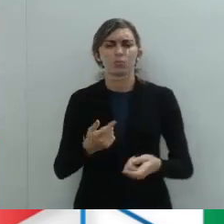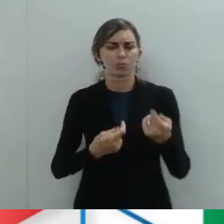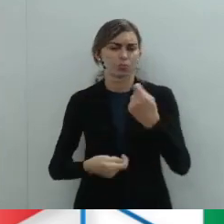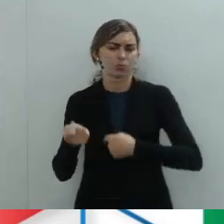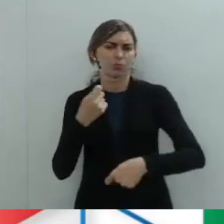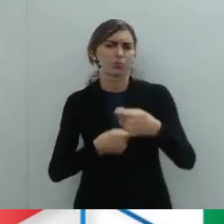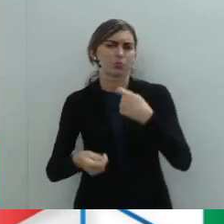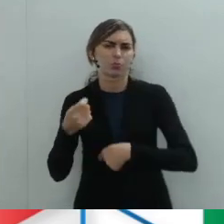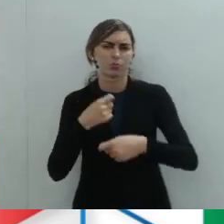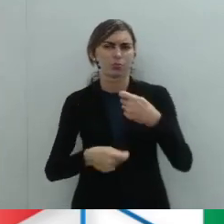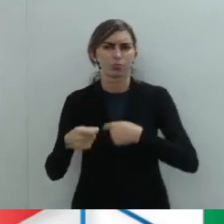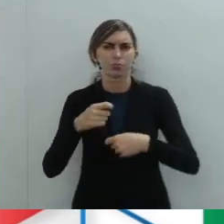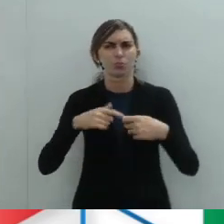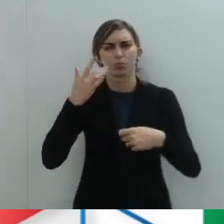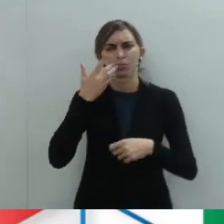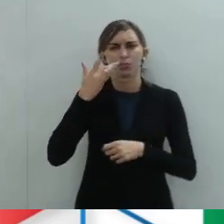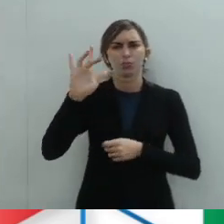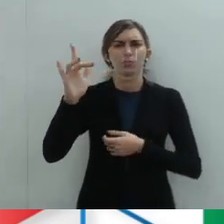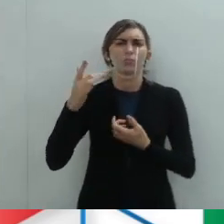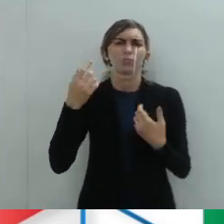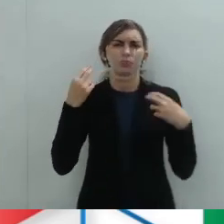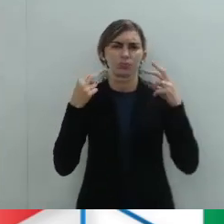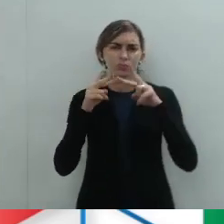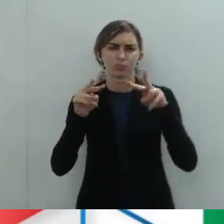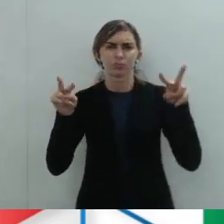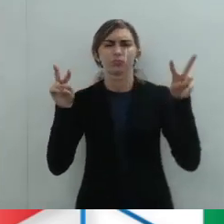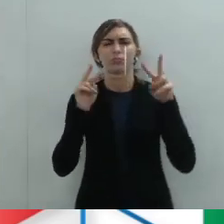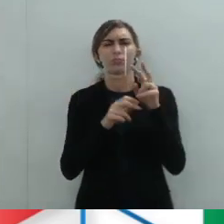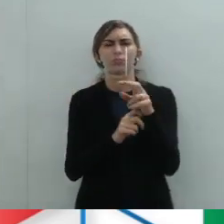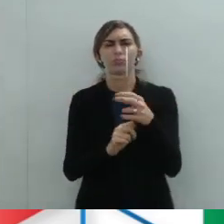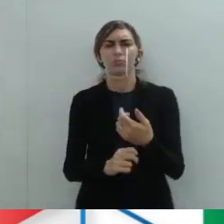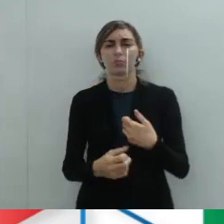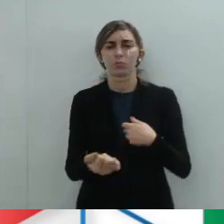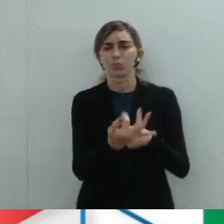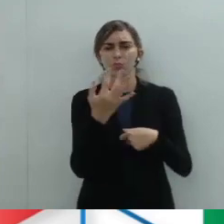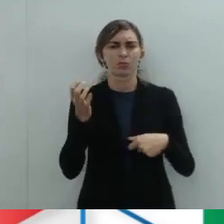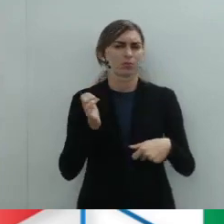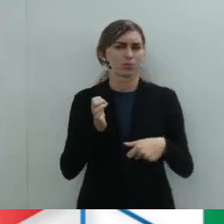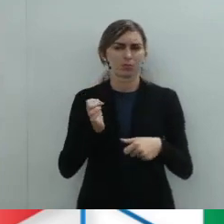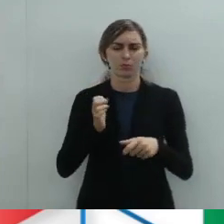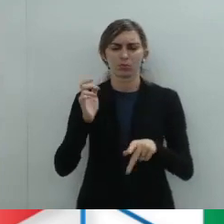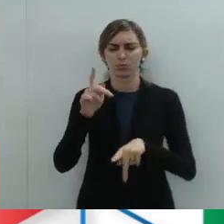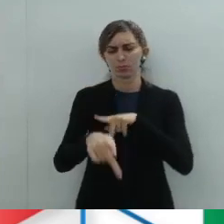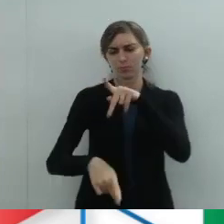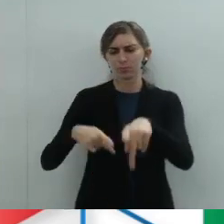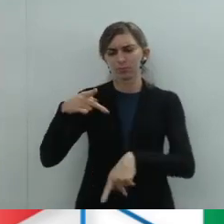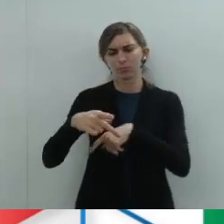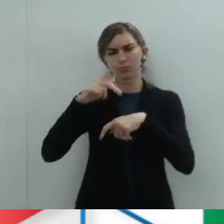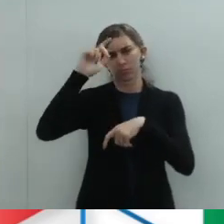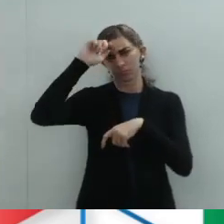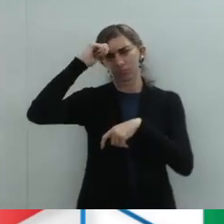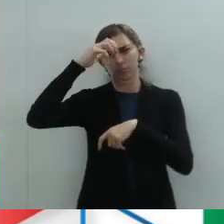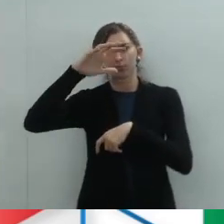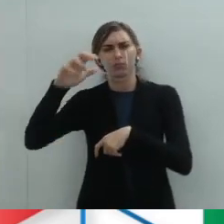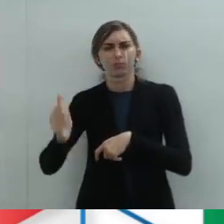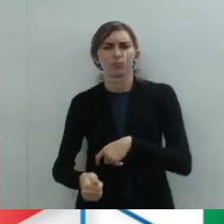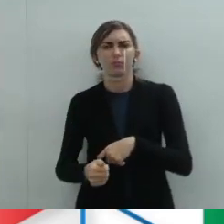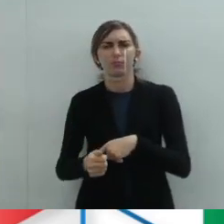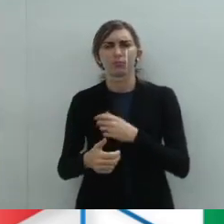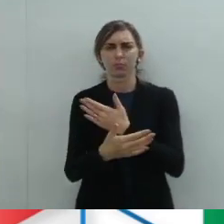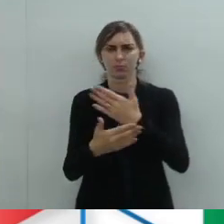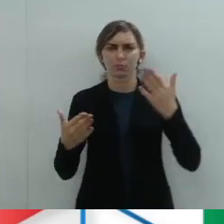comércio de ouro, veja, né? O quanto é a riqueza o povo africano, né? Então